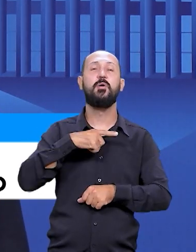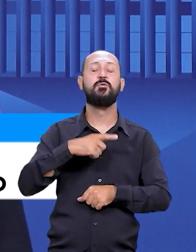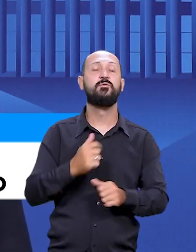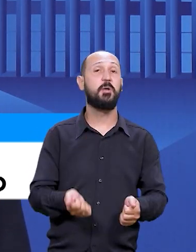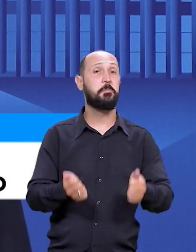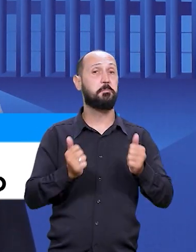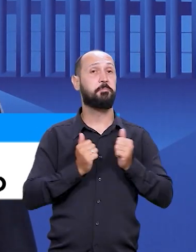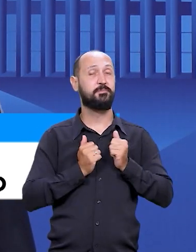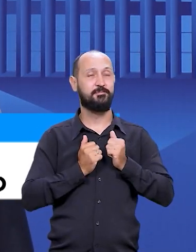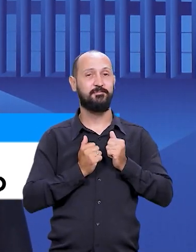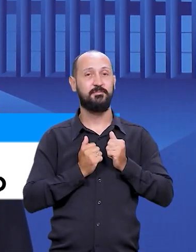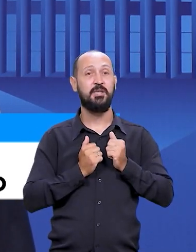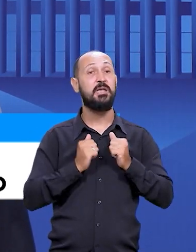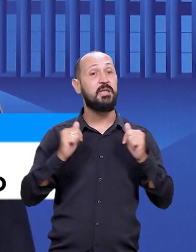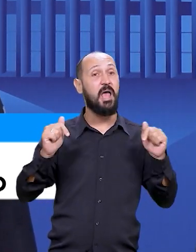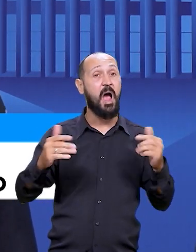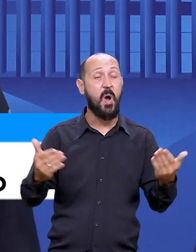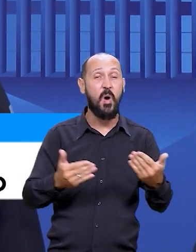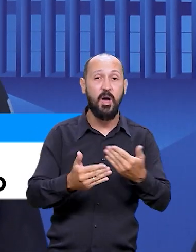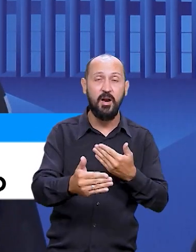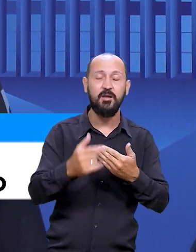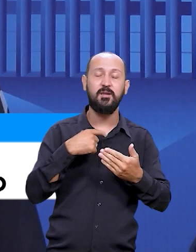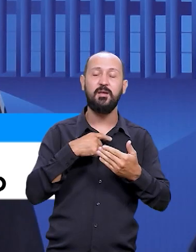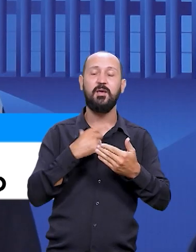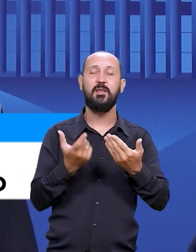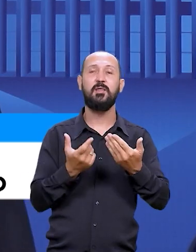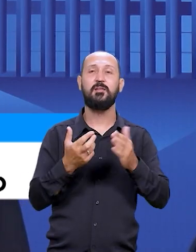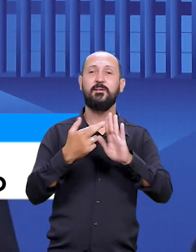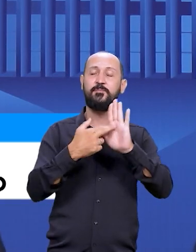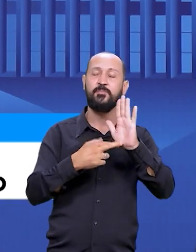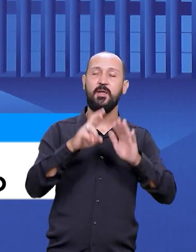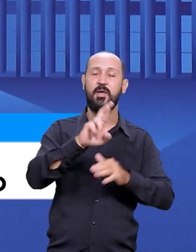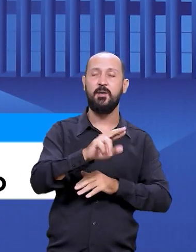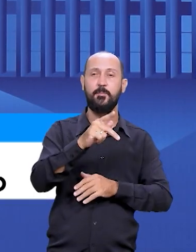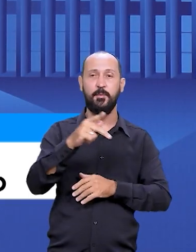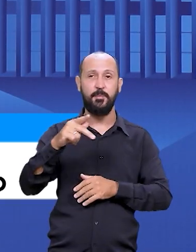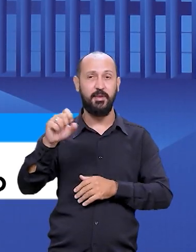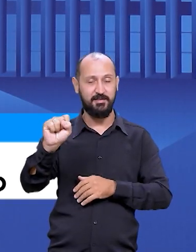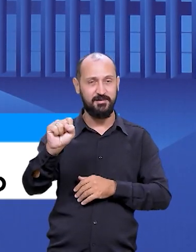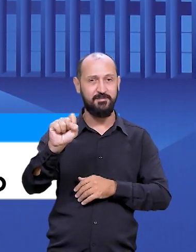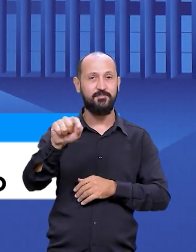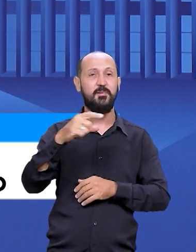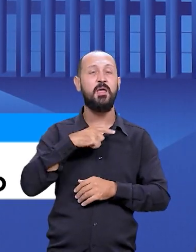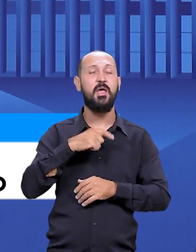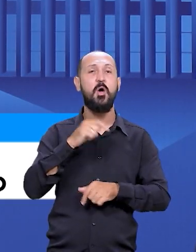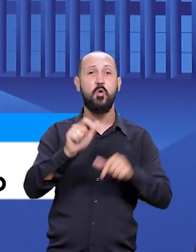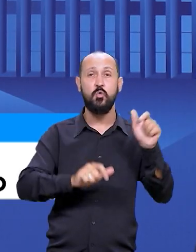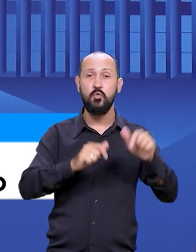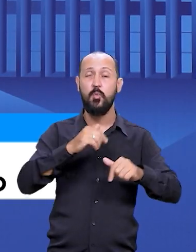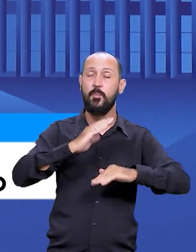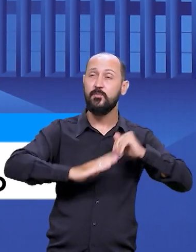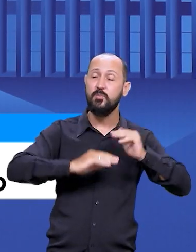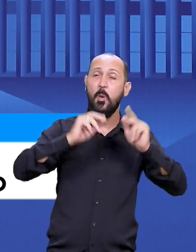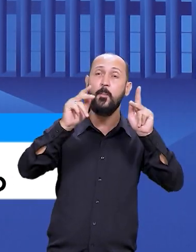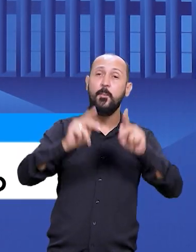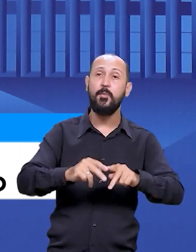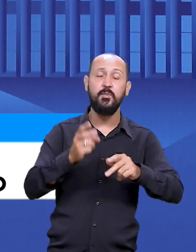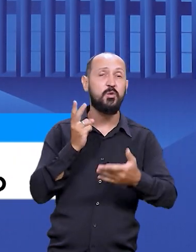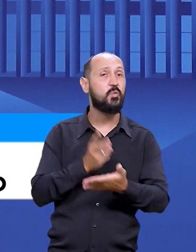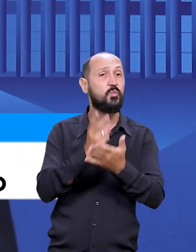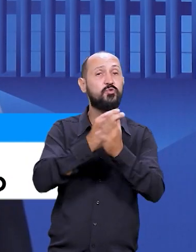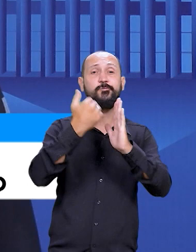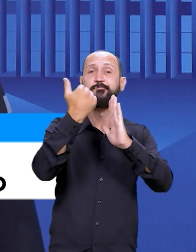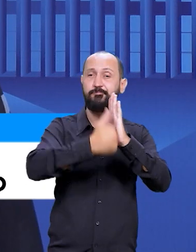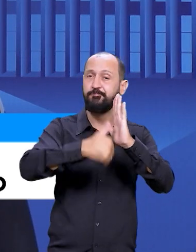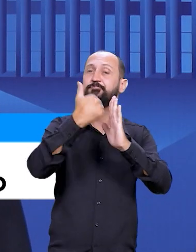ele aposenta, ele está isento, ele simplesmente usufrui. E aqui agora, no regime do RPPS, que são os servidores públicos,